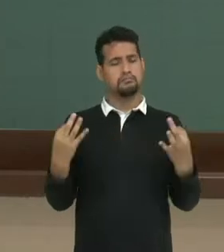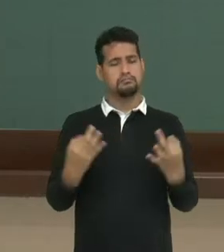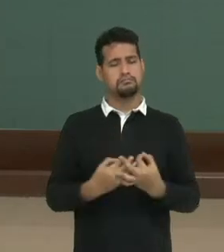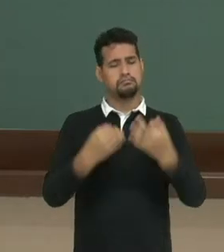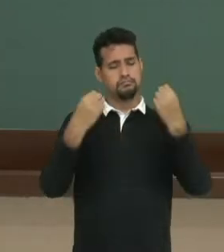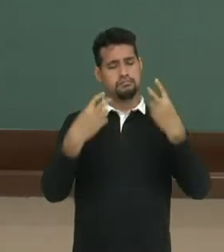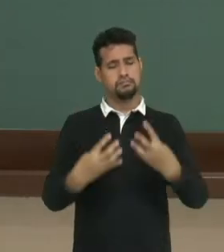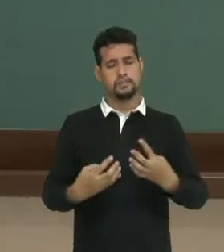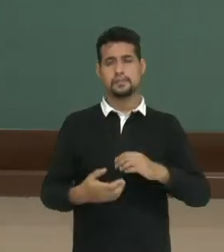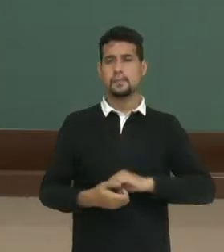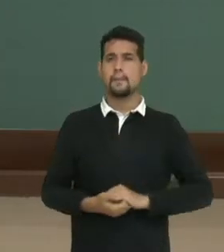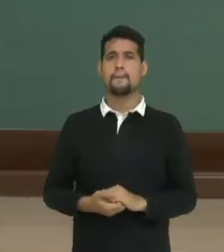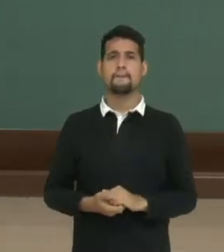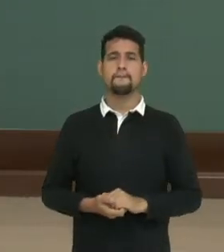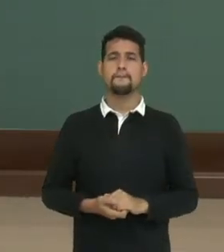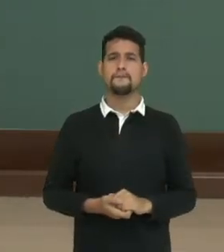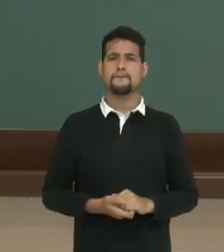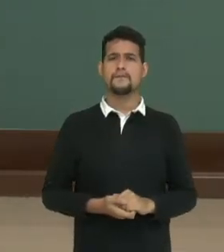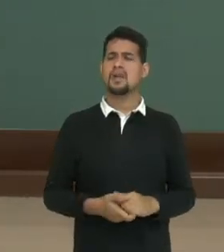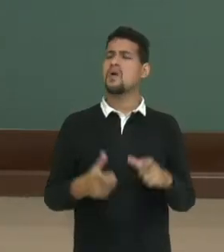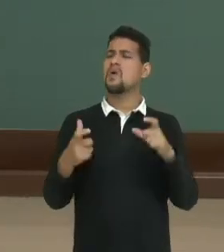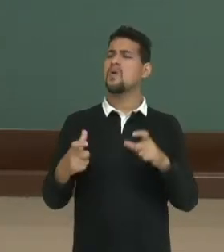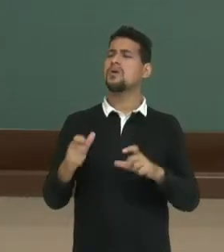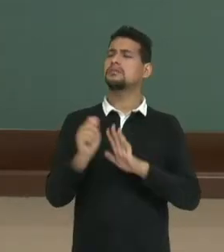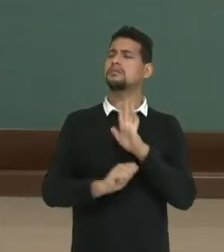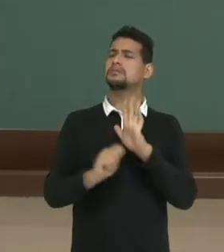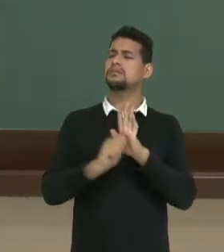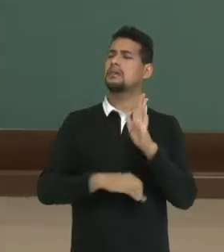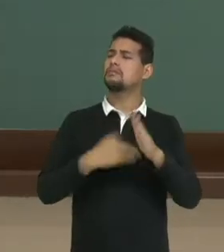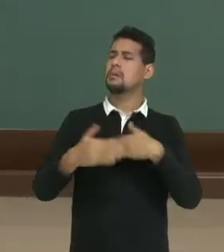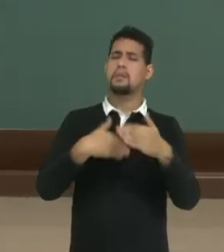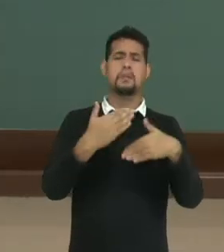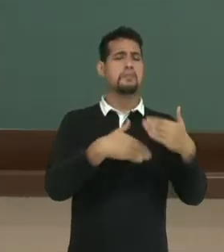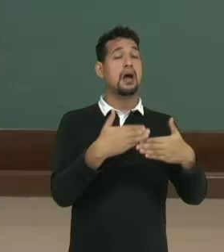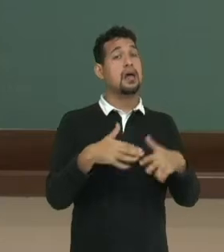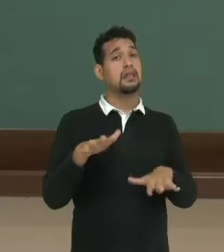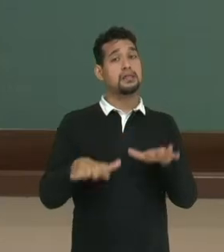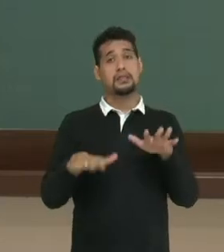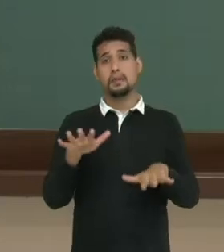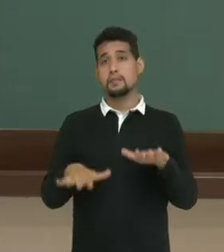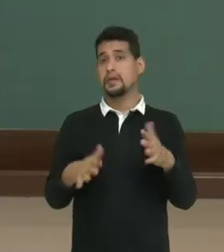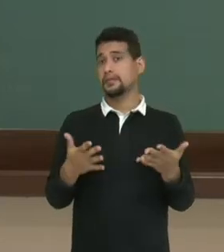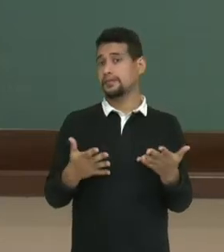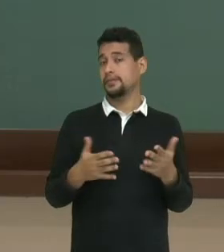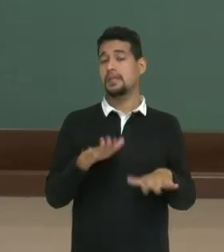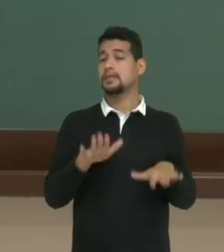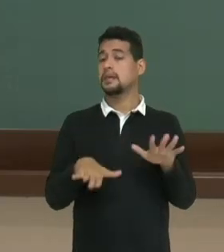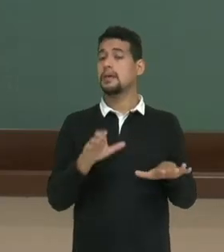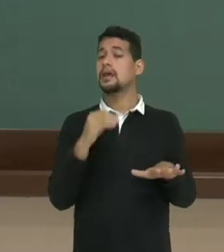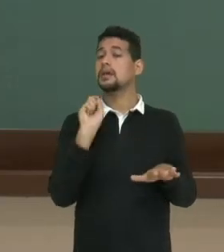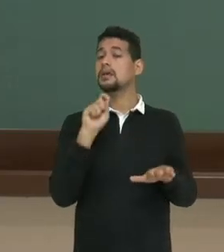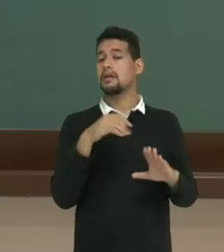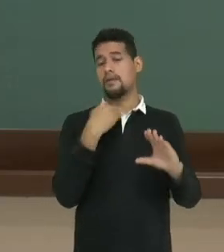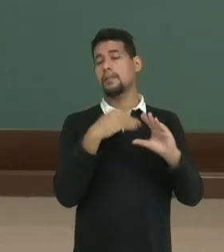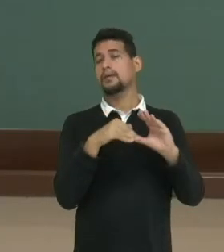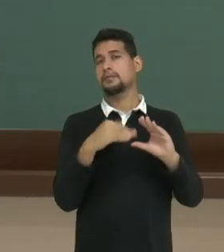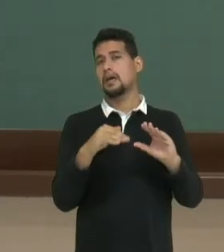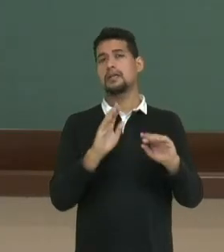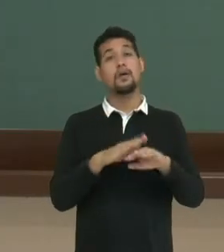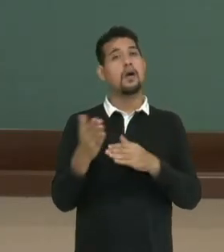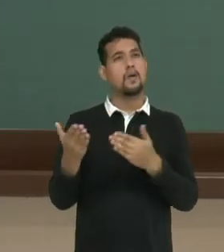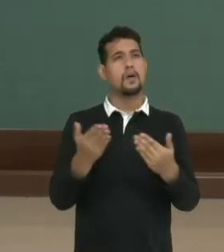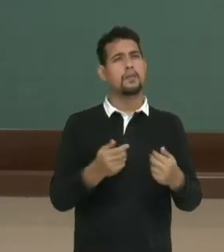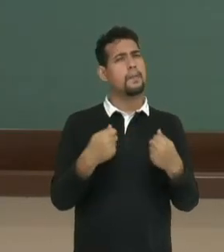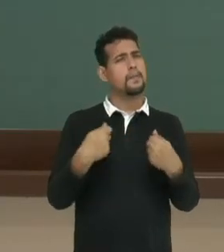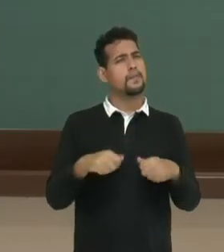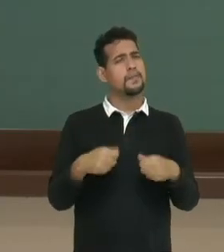desfecho dessa carta. E onde o texto vai circular? Vai depender dos meus interlocutores, de para quem que se destina. Então convido vocês aqui a